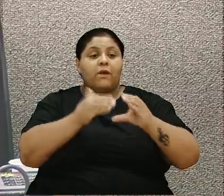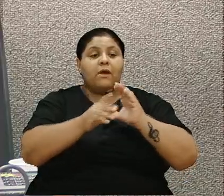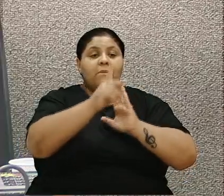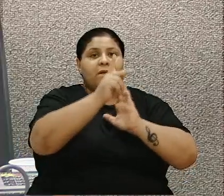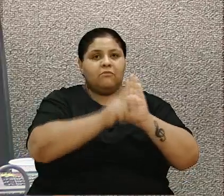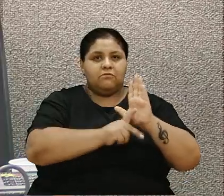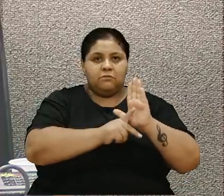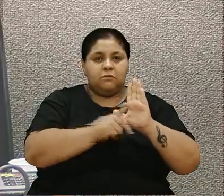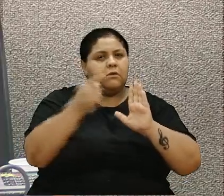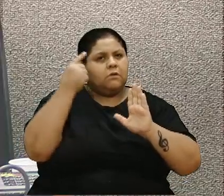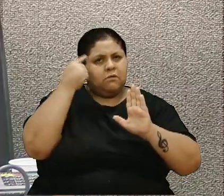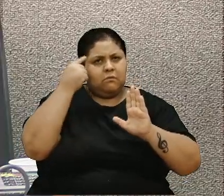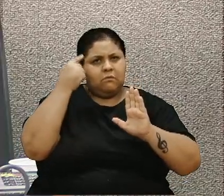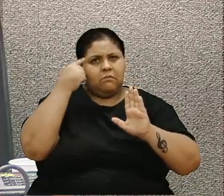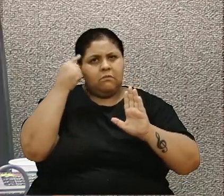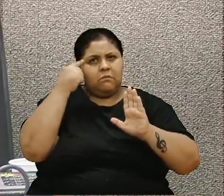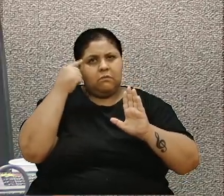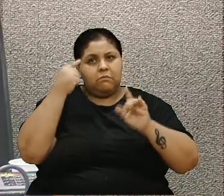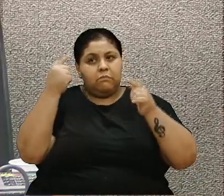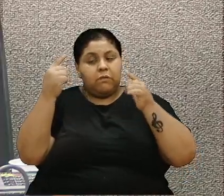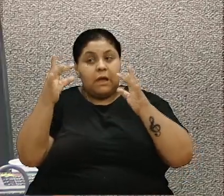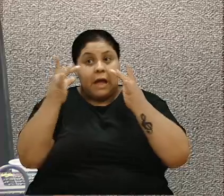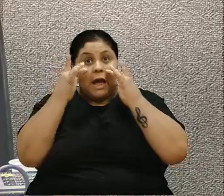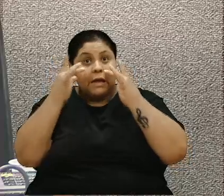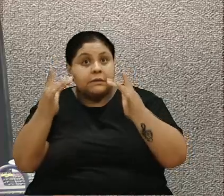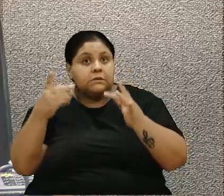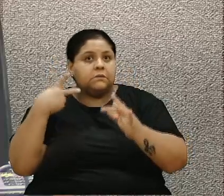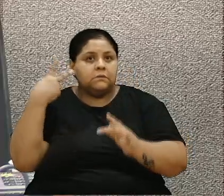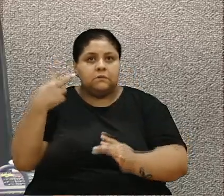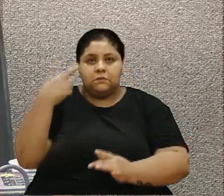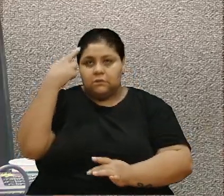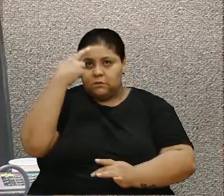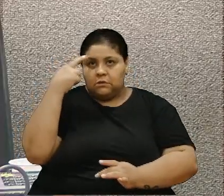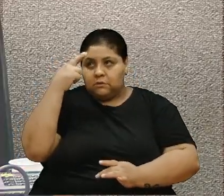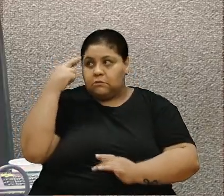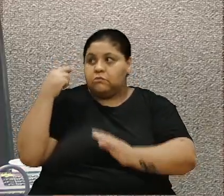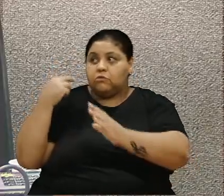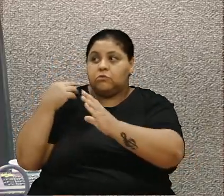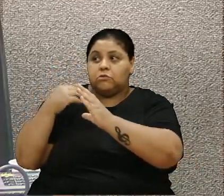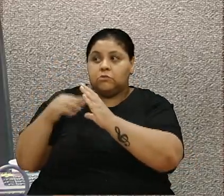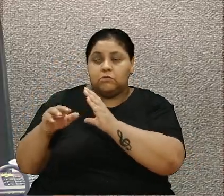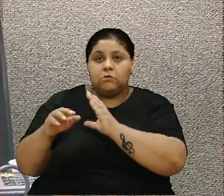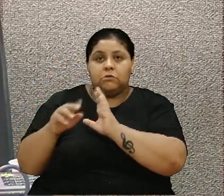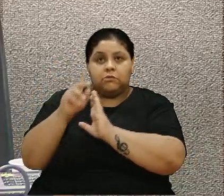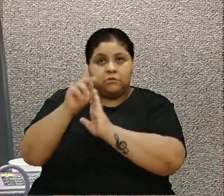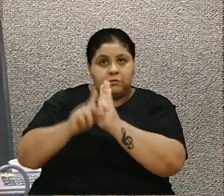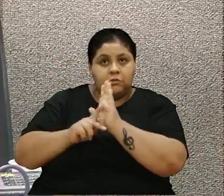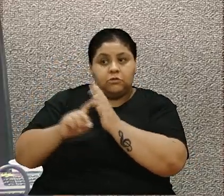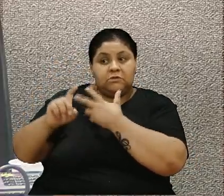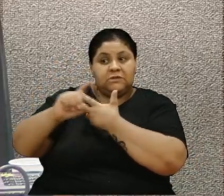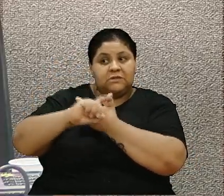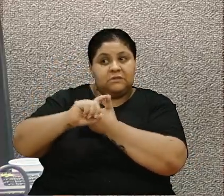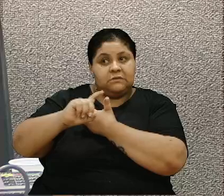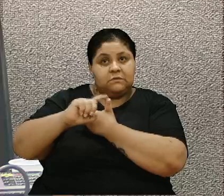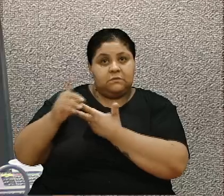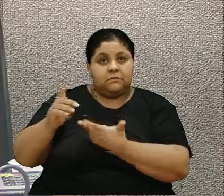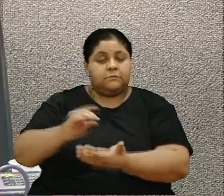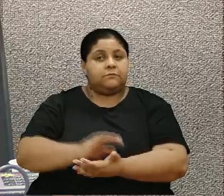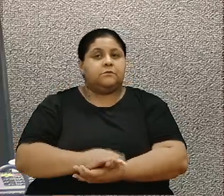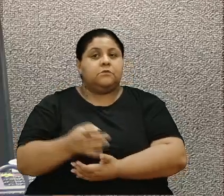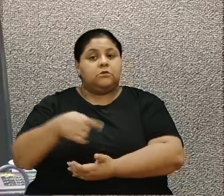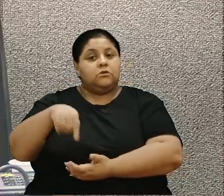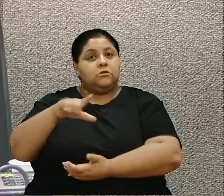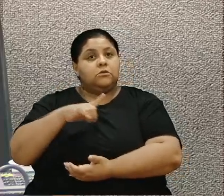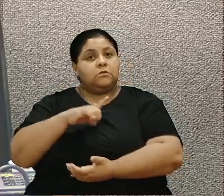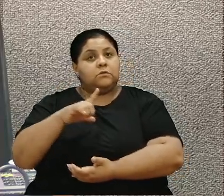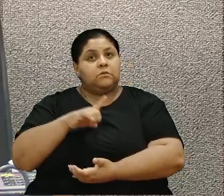E aí penso que liga o sinal de alerta, vereador Rafael Bueno, para os encaminhamentos dos projetos do Executivo. Nós temos